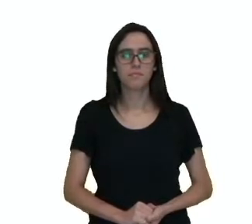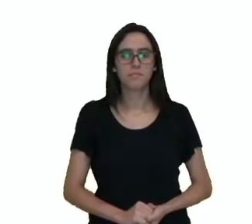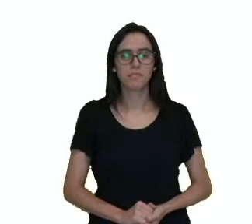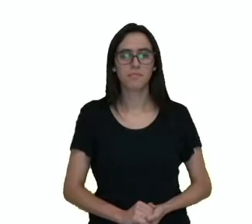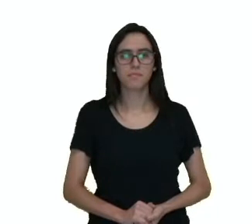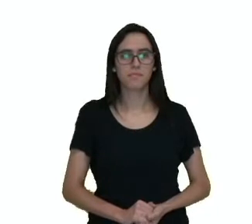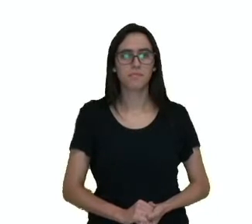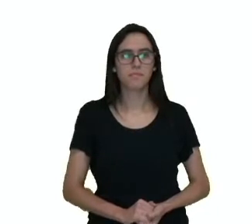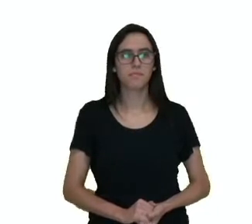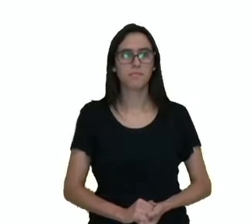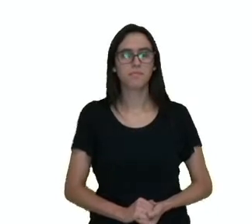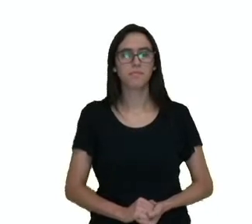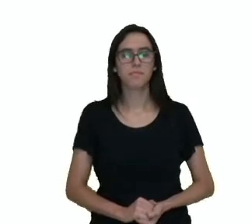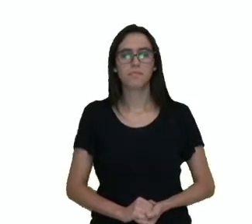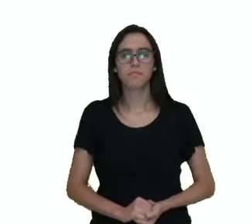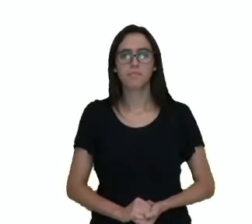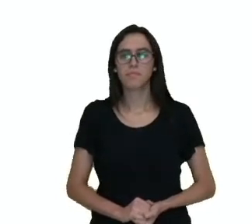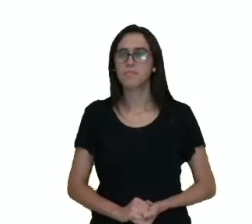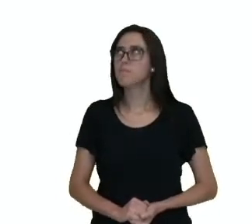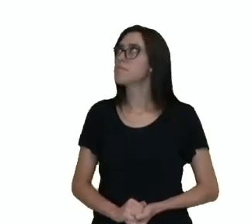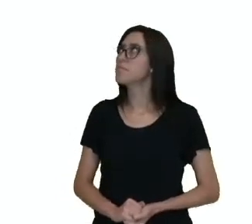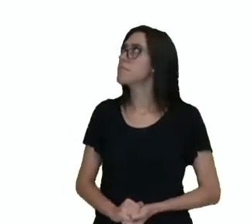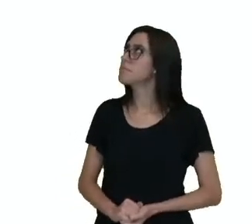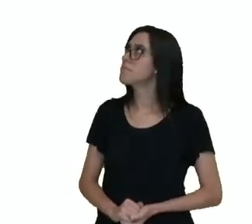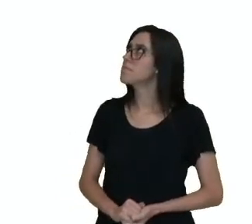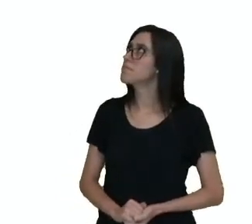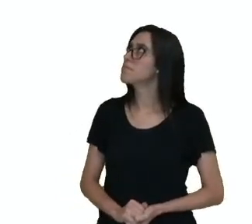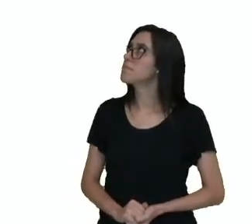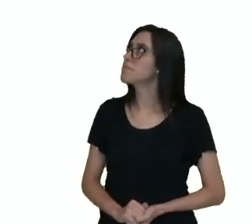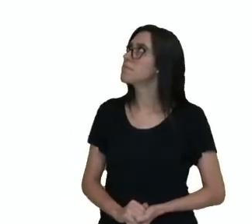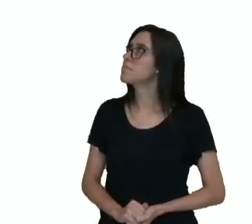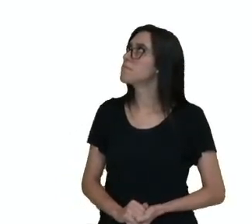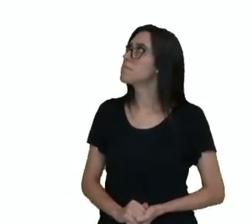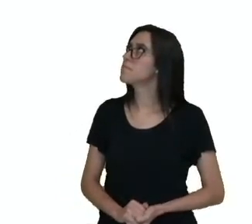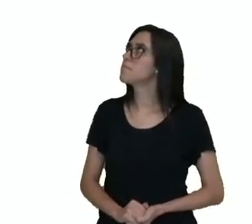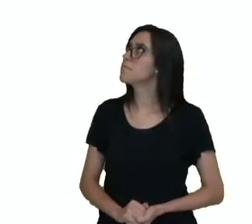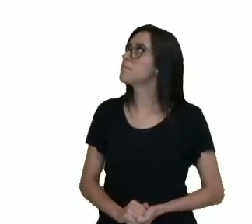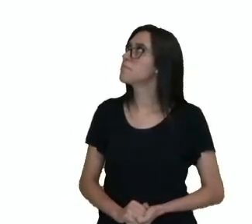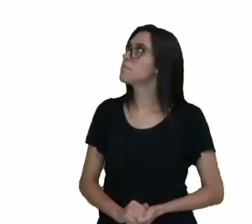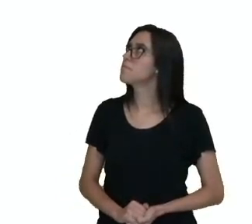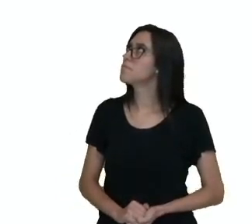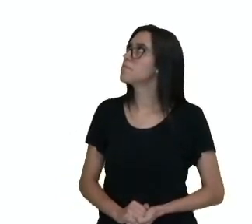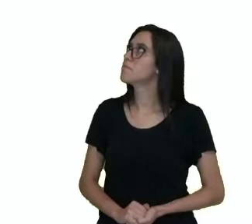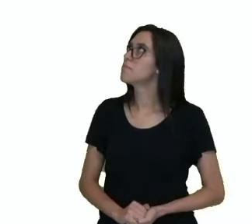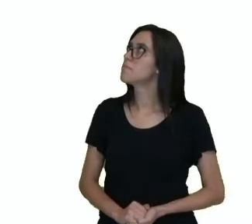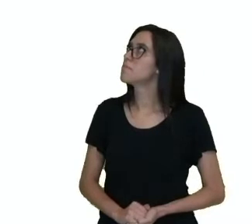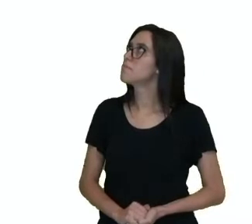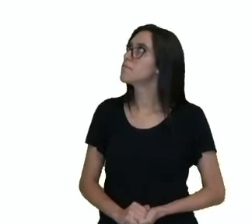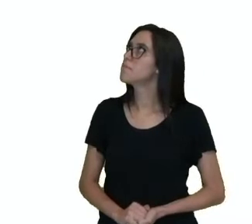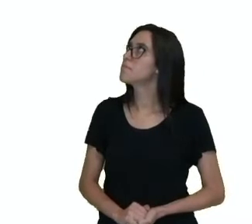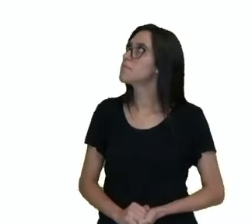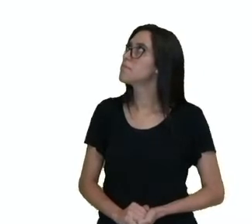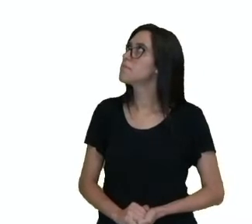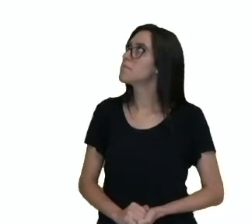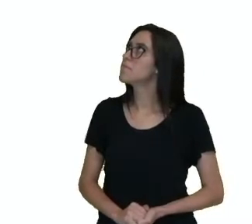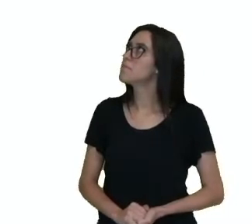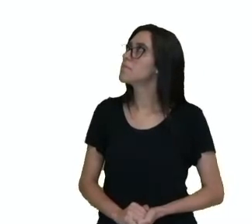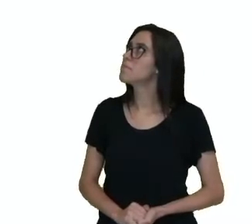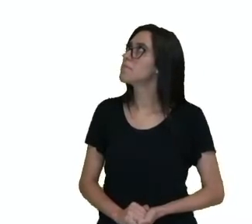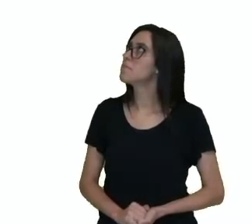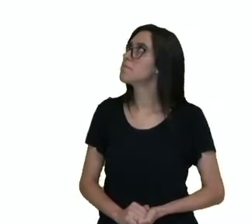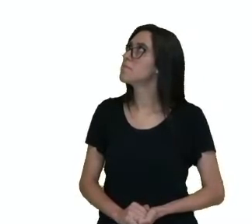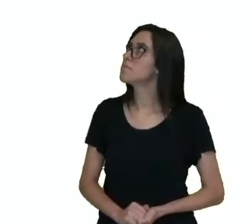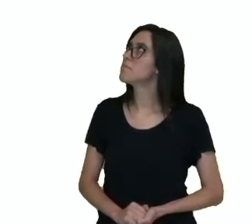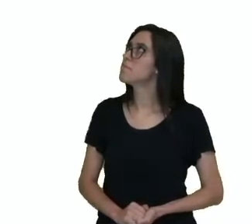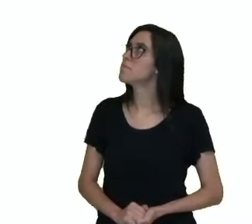de lunes, M de mamut, de mamá, mimima, N